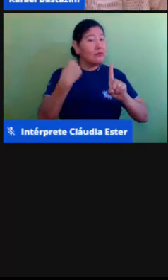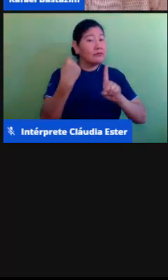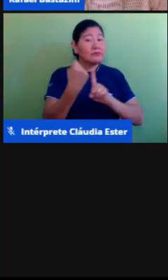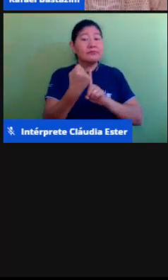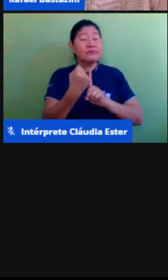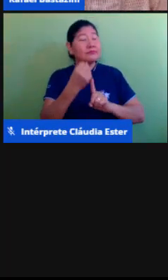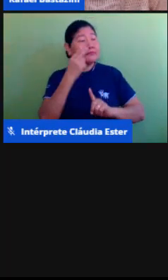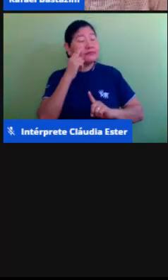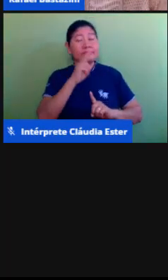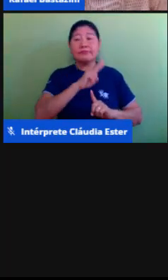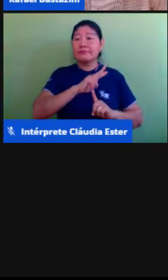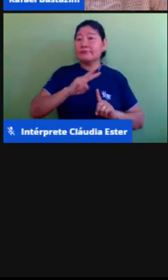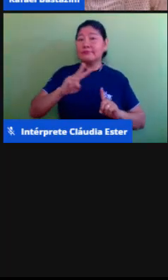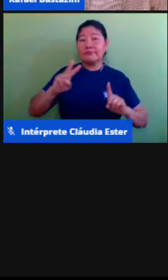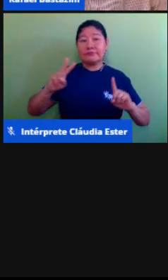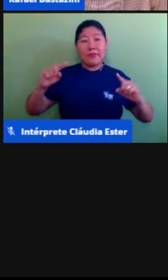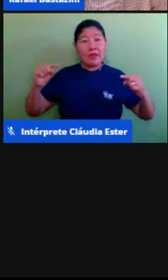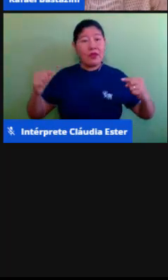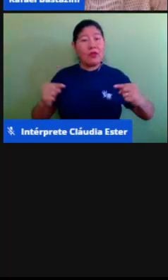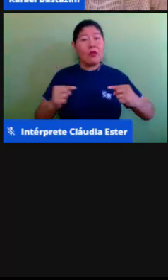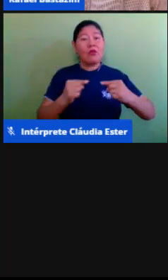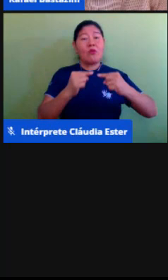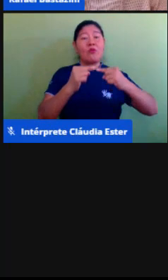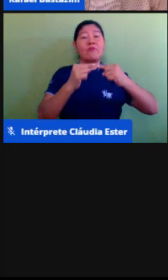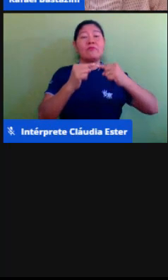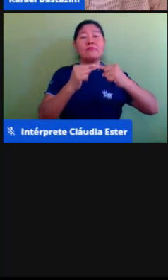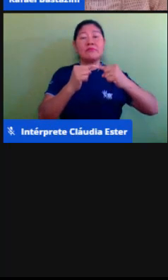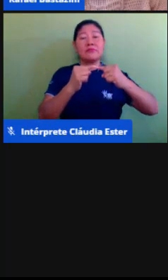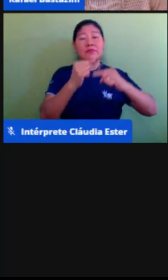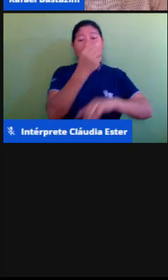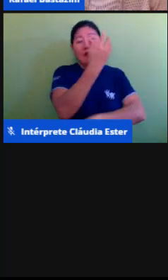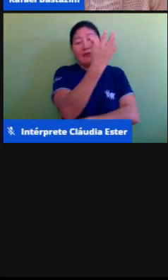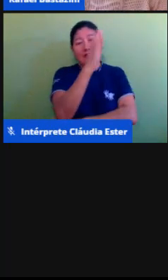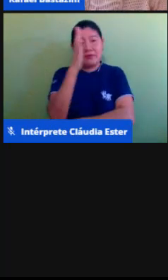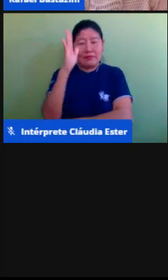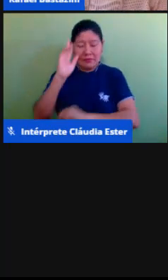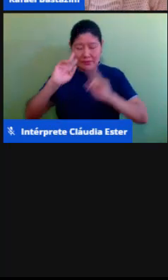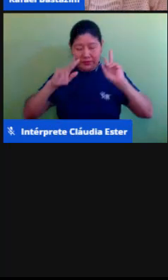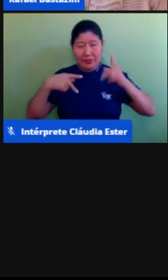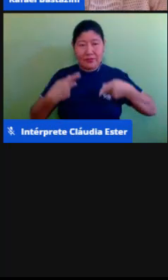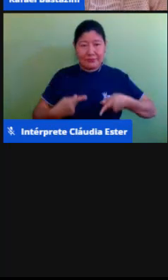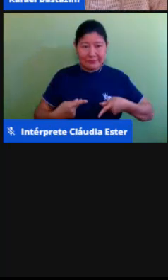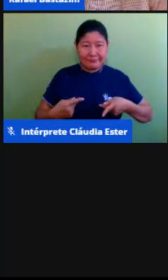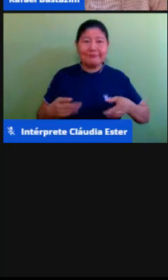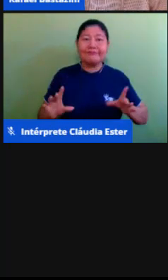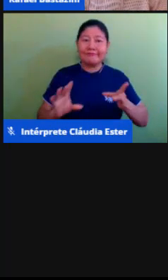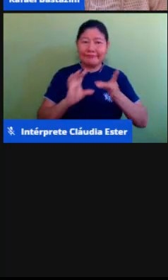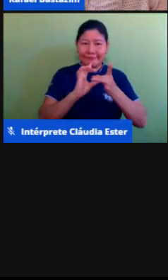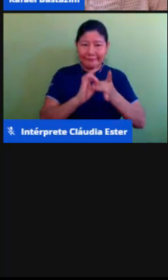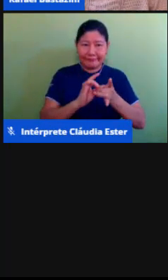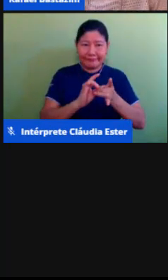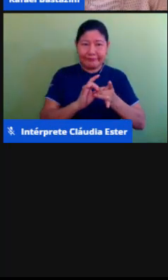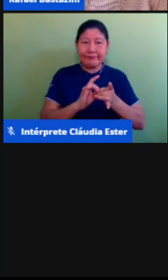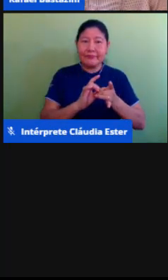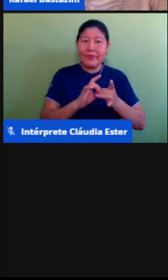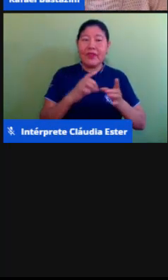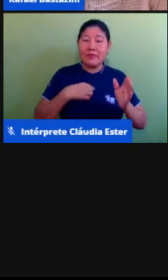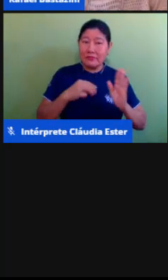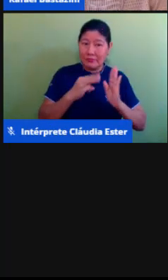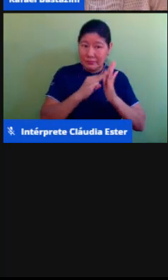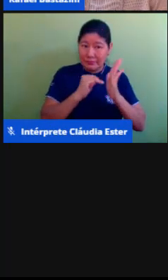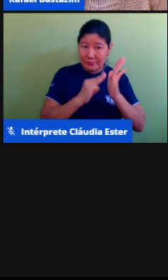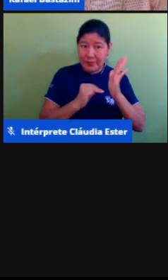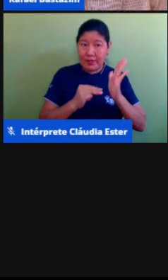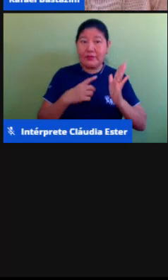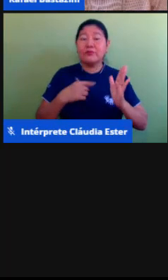e a natureza. Portanto, os autores, baseados no método de Marx, vão afirmar